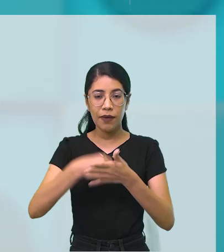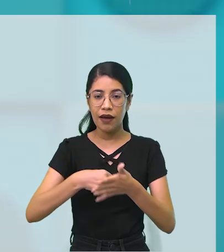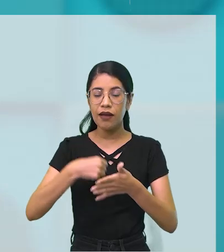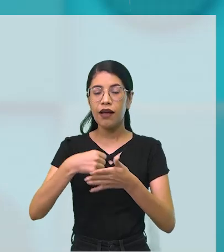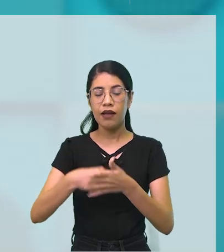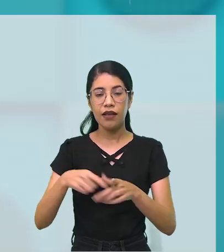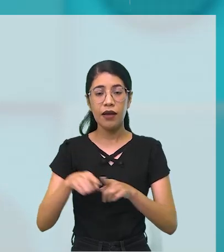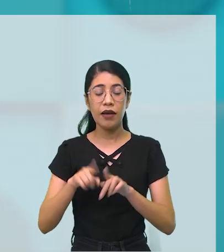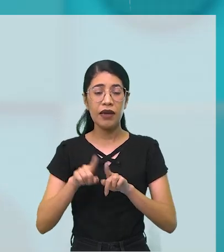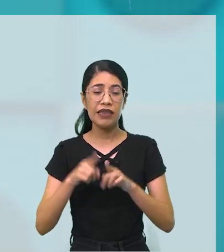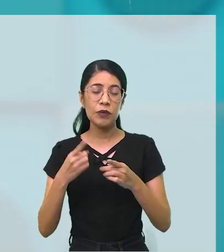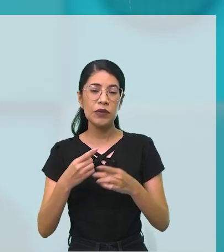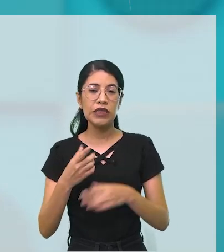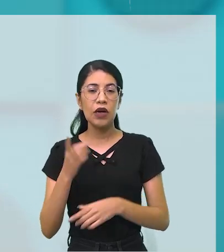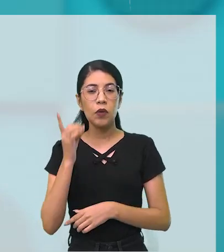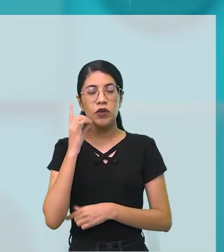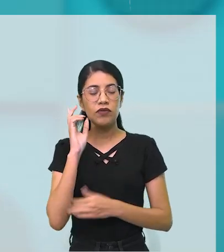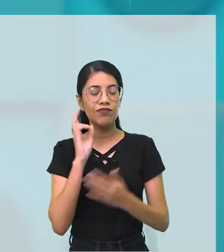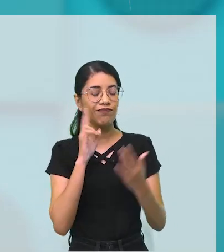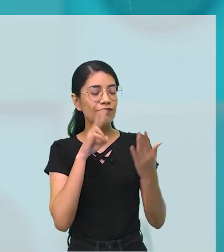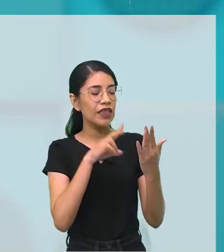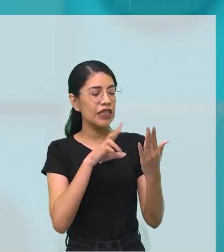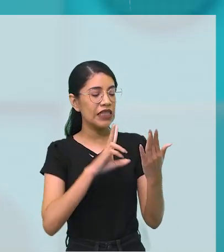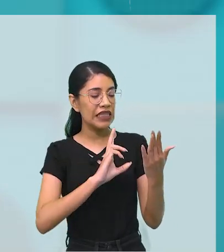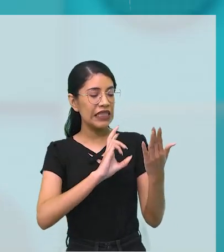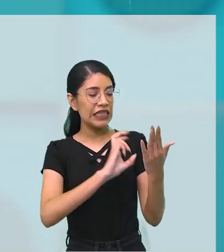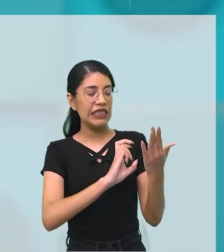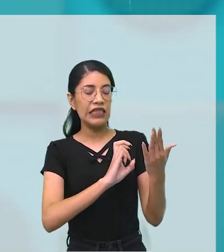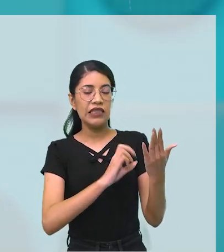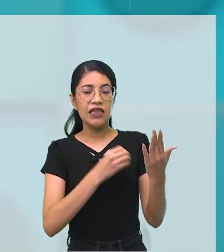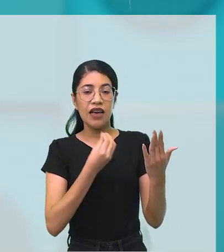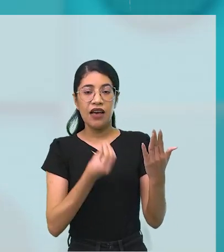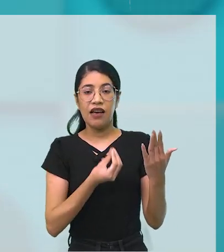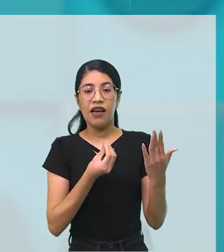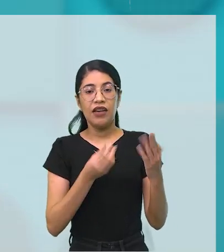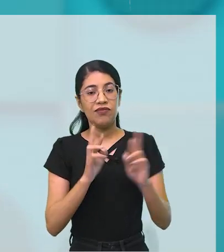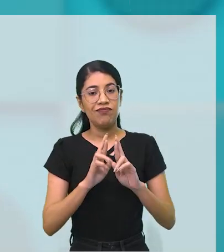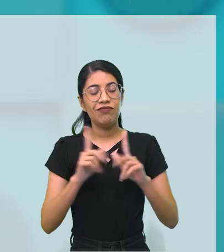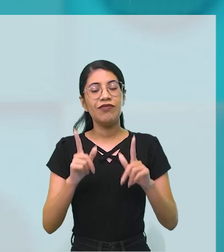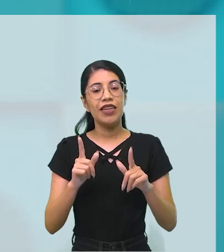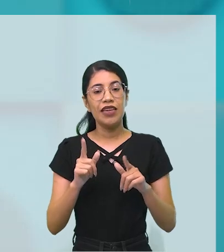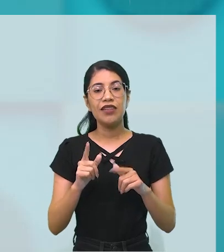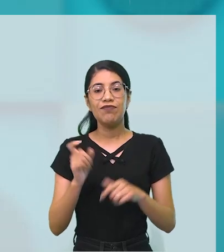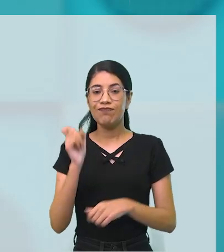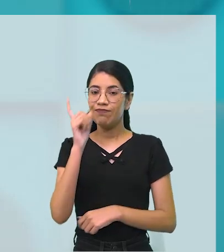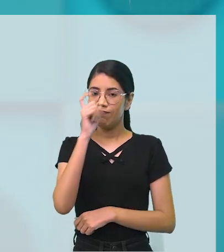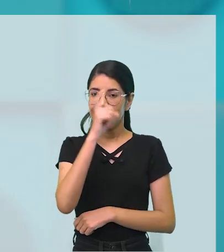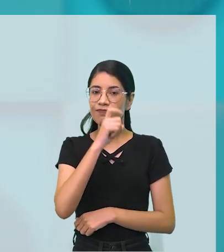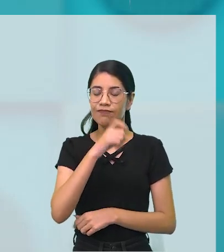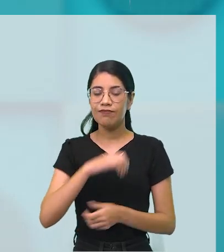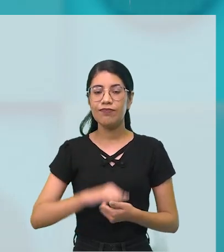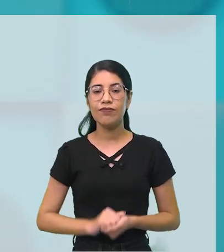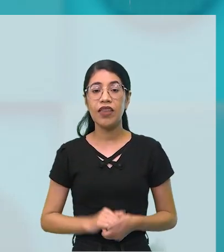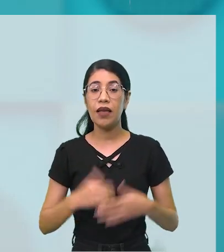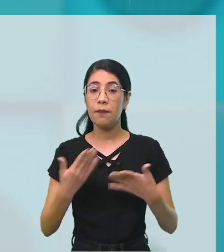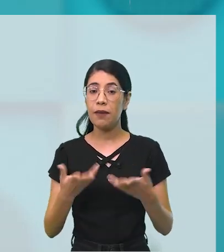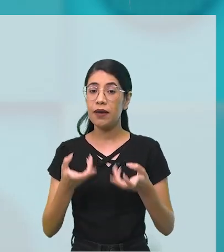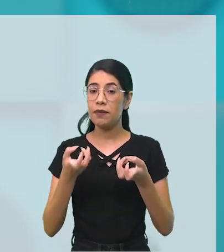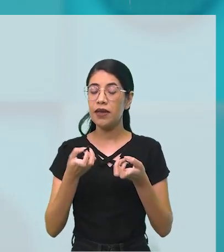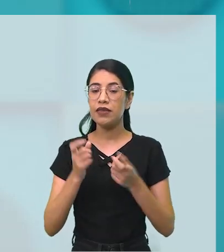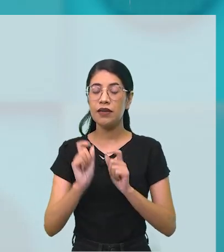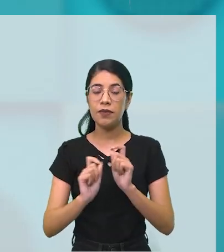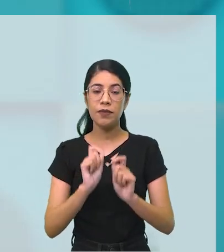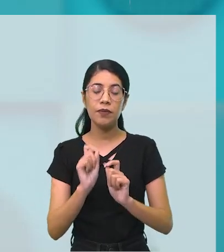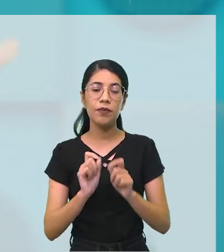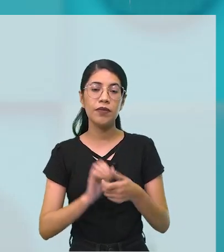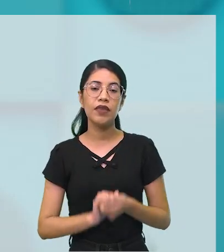repente você se olhar no espelho e não se reconhecer mais, é difícil, né? Mas prestem atenção que ela fala